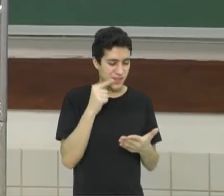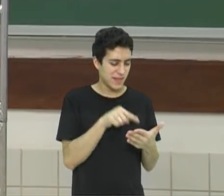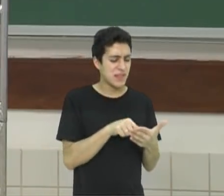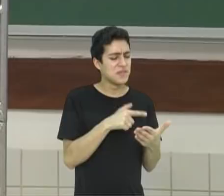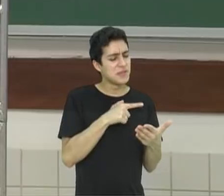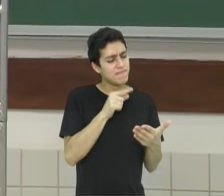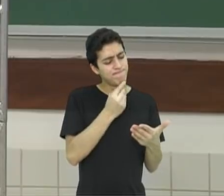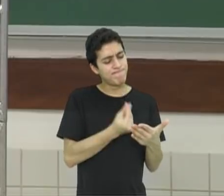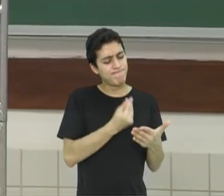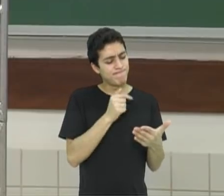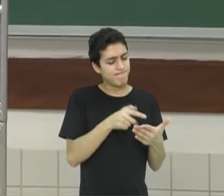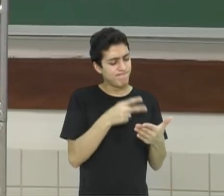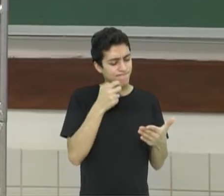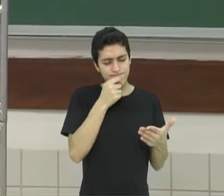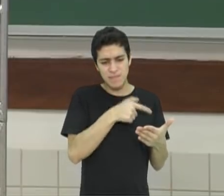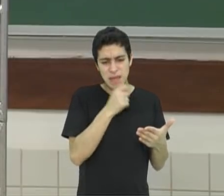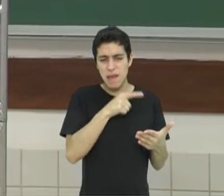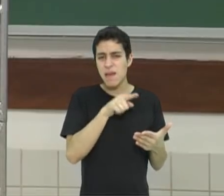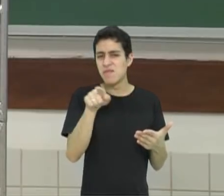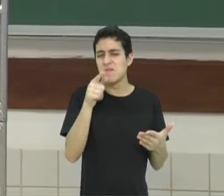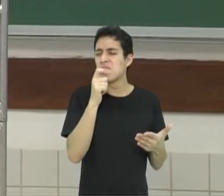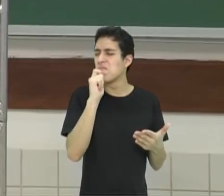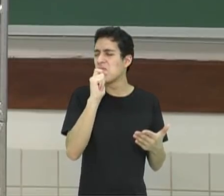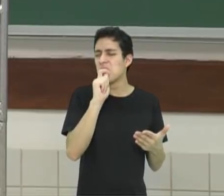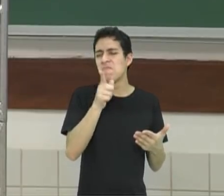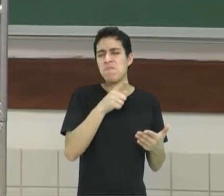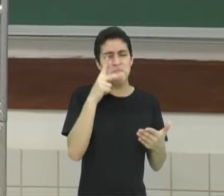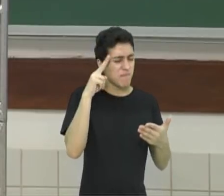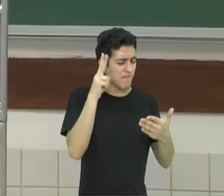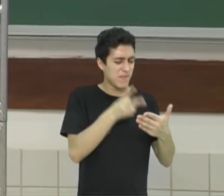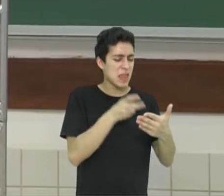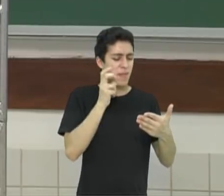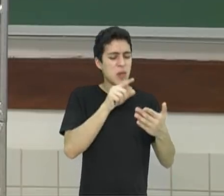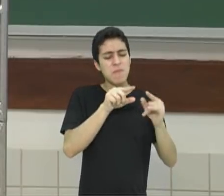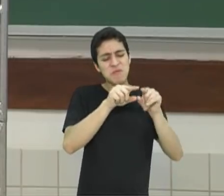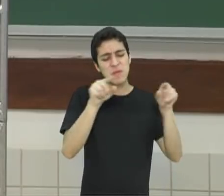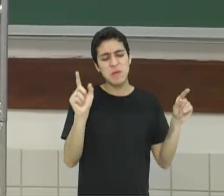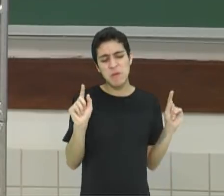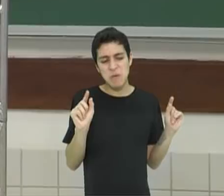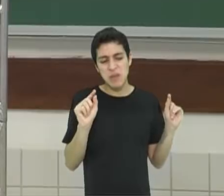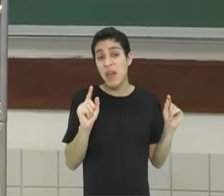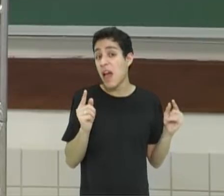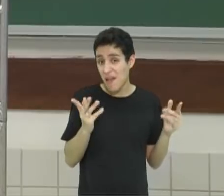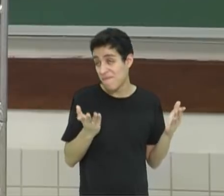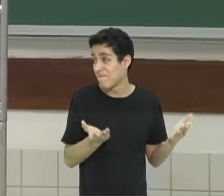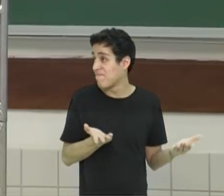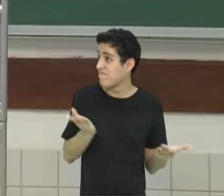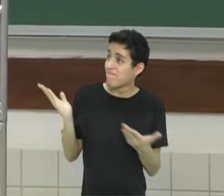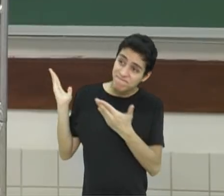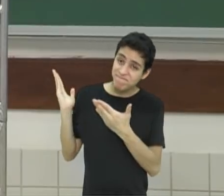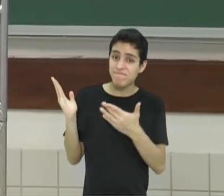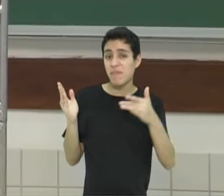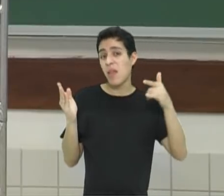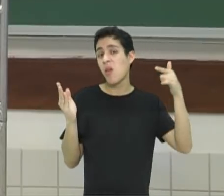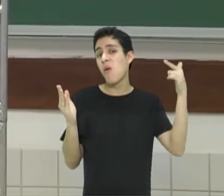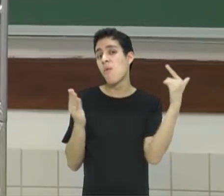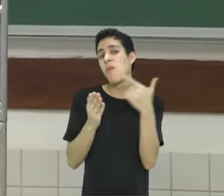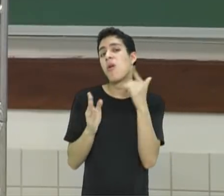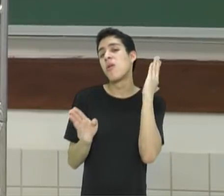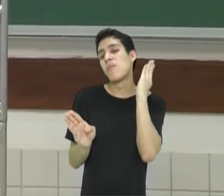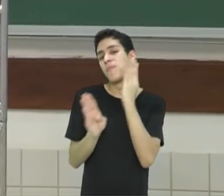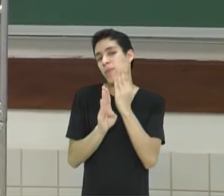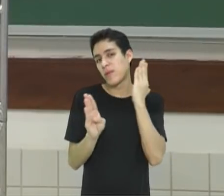de engraçado nesse trecho, só que talvez você não tivesse percebido onde que estava. Aí está. O humor foi